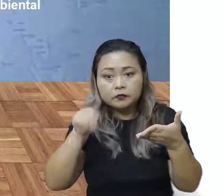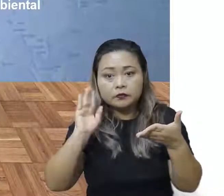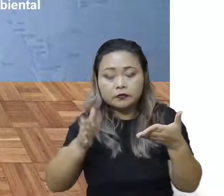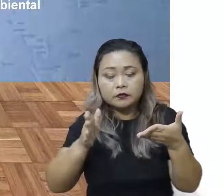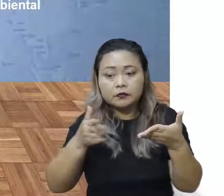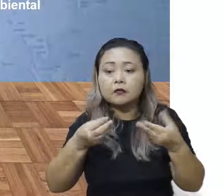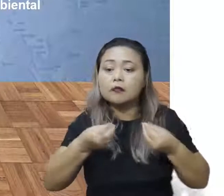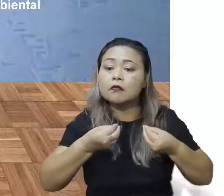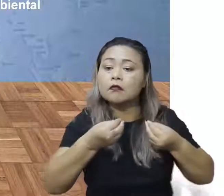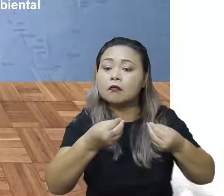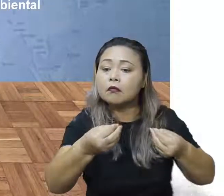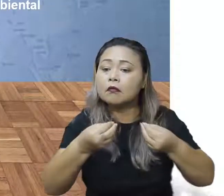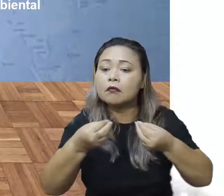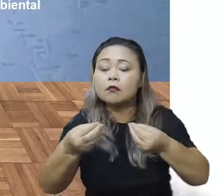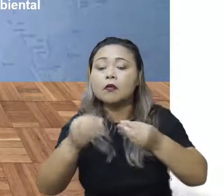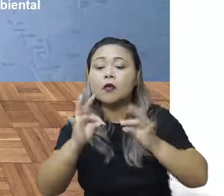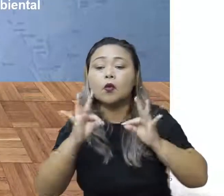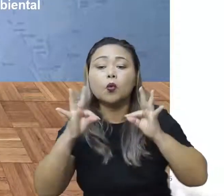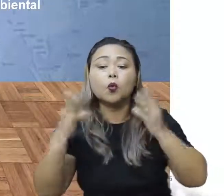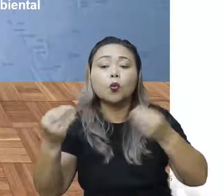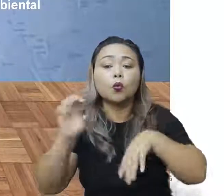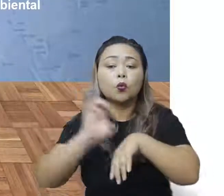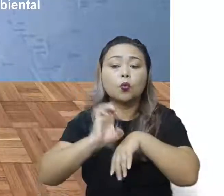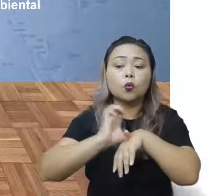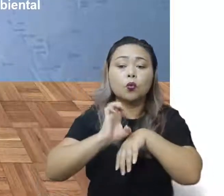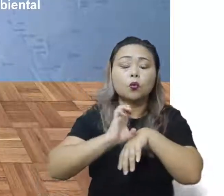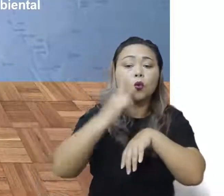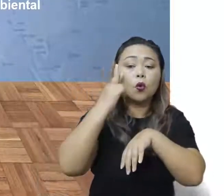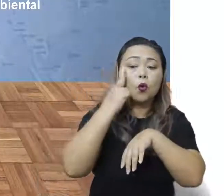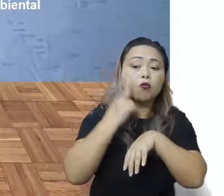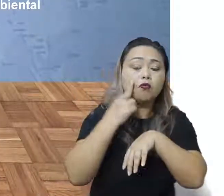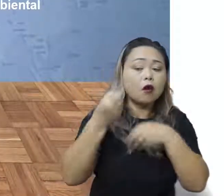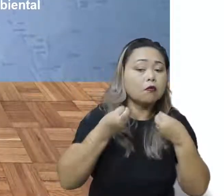foi distribuído para todo o estado de Rondônia,